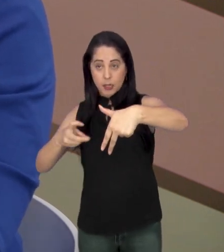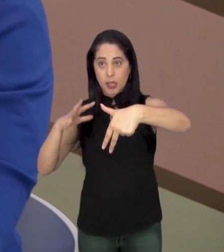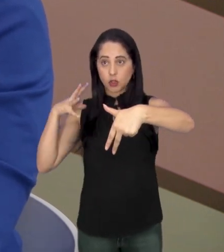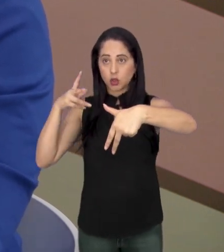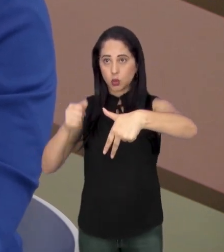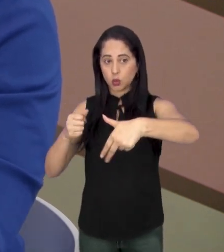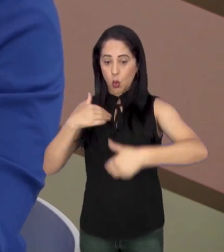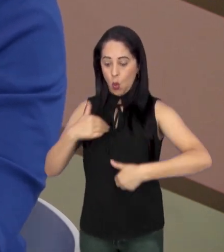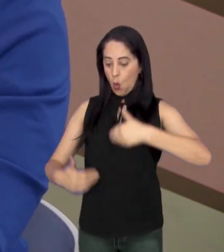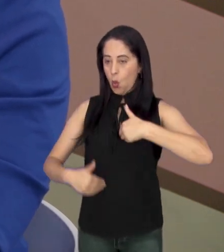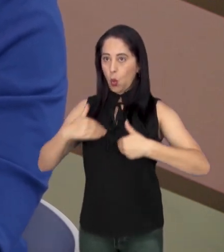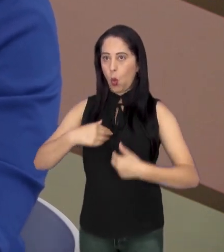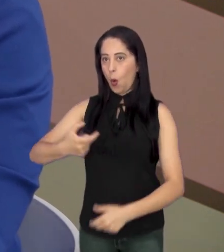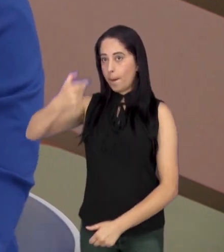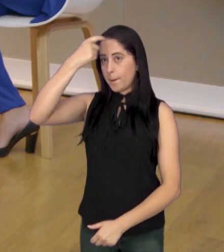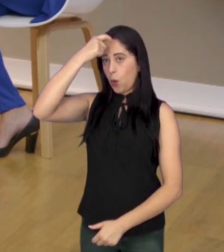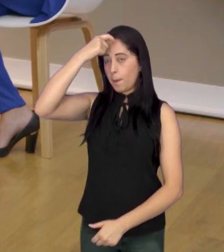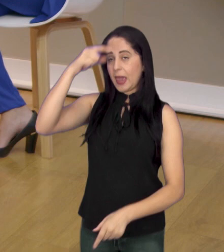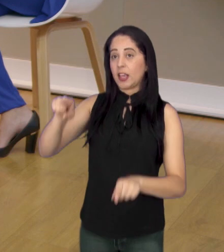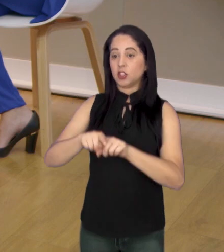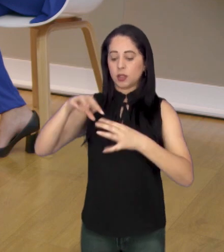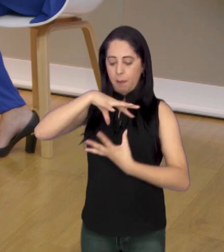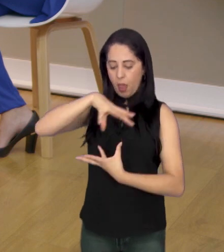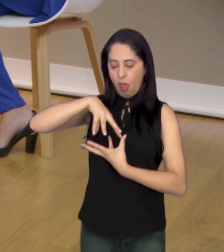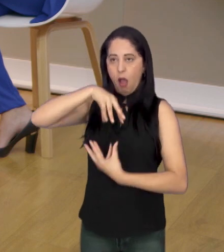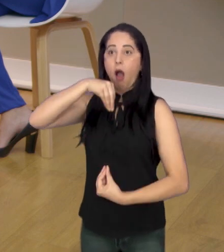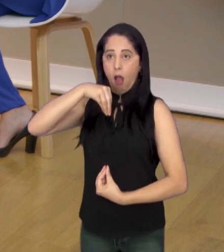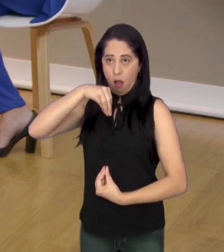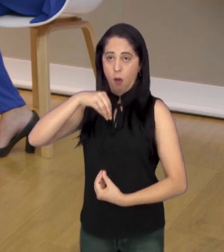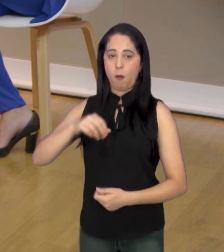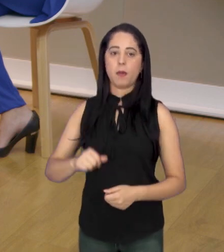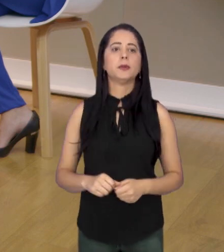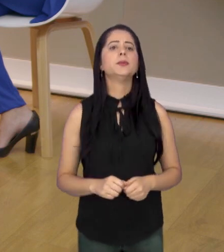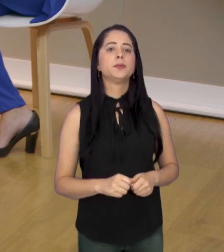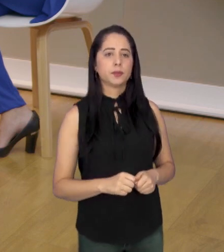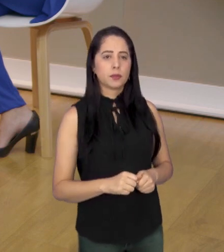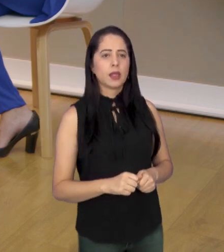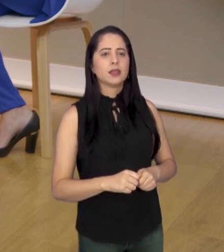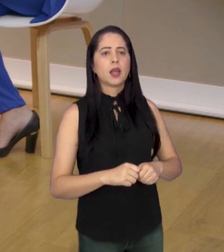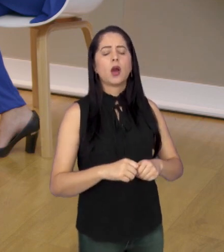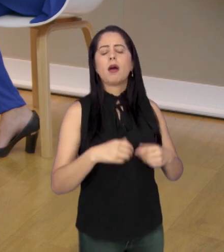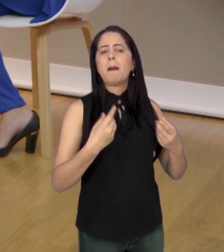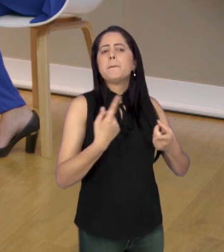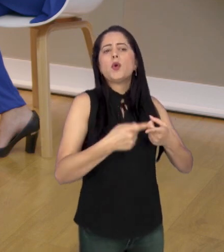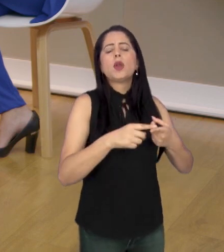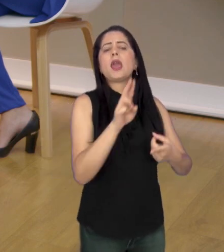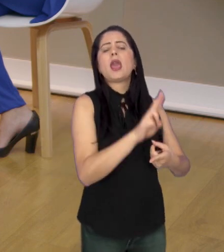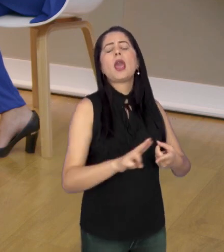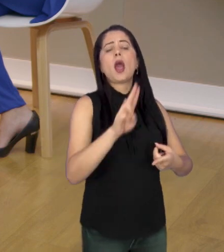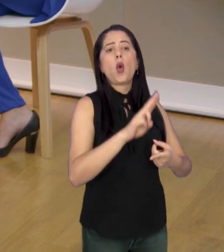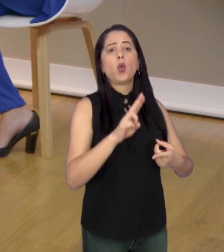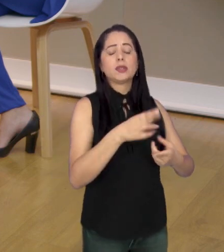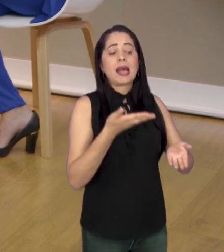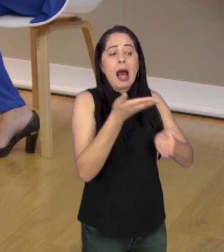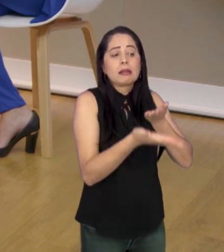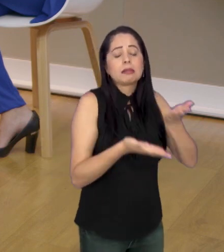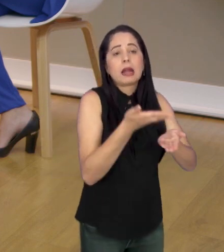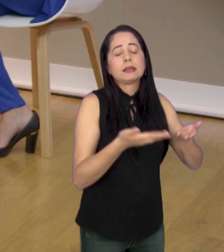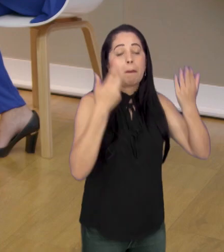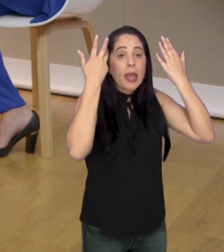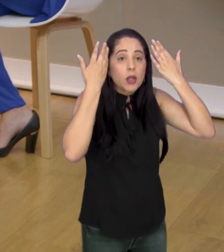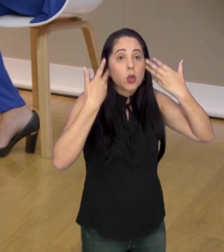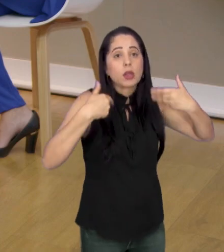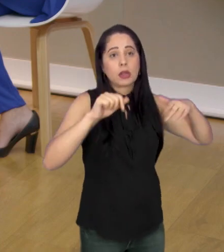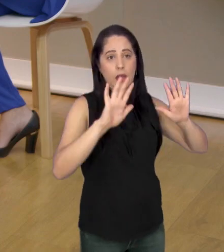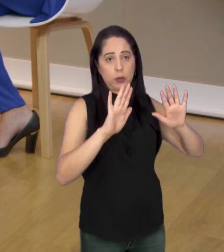espírito, também as emoções. Ótimo! Em quais casos são indicados a naturopatia? Quando que eu devo procurar um